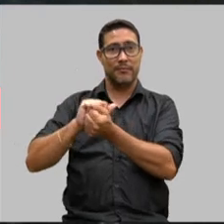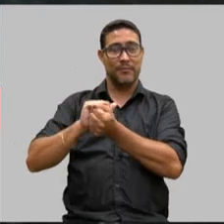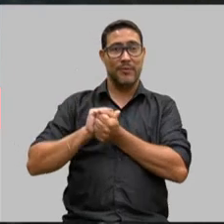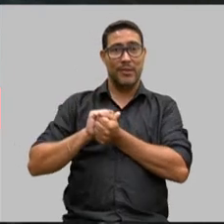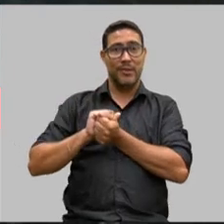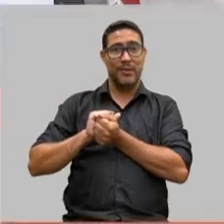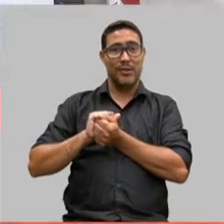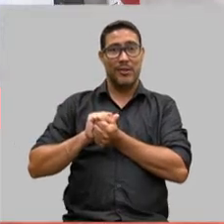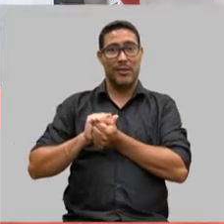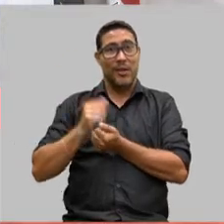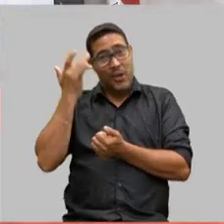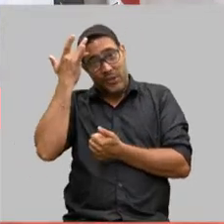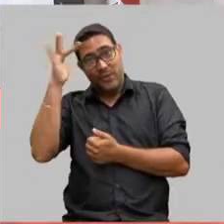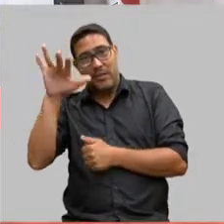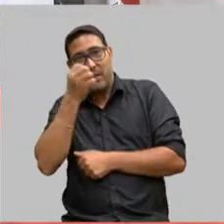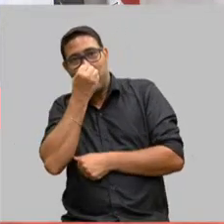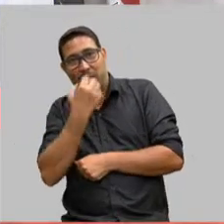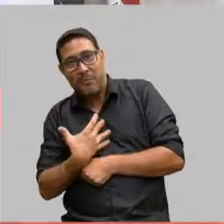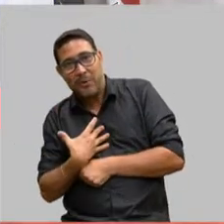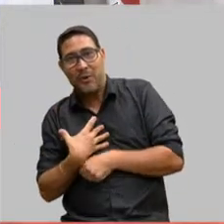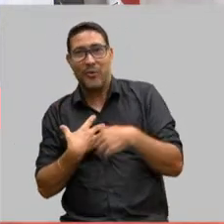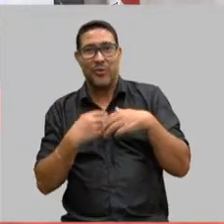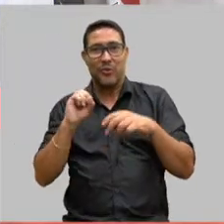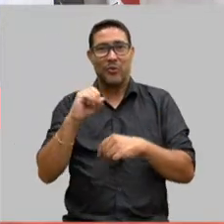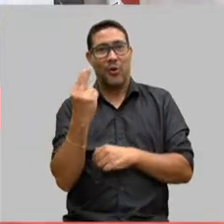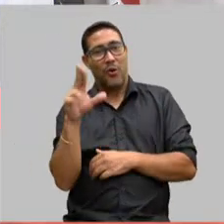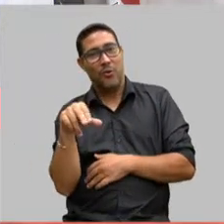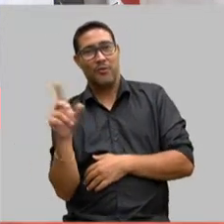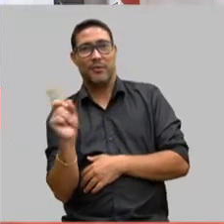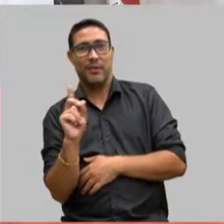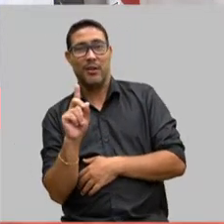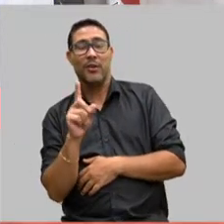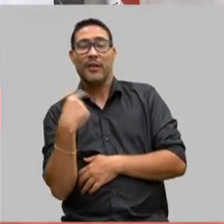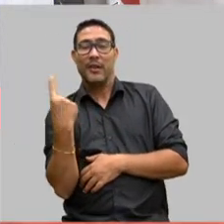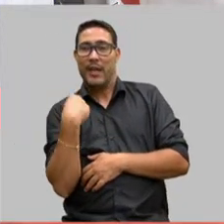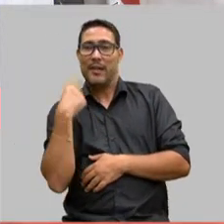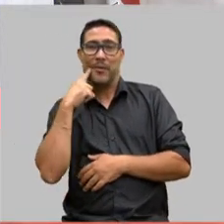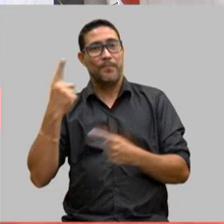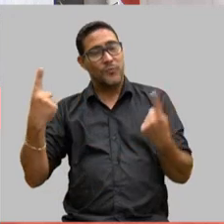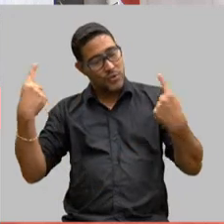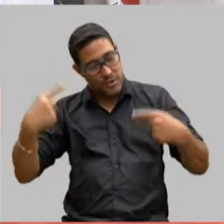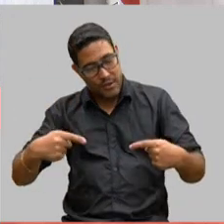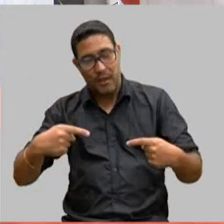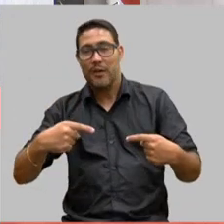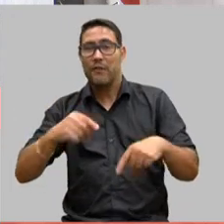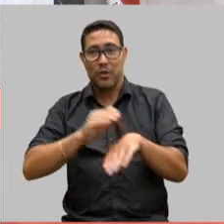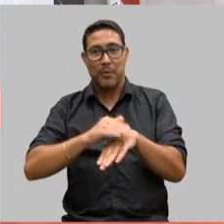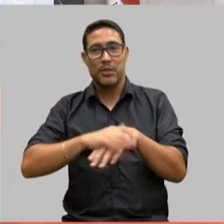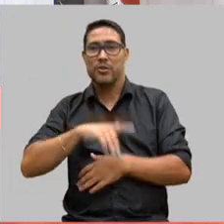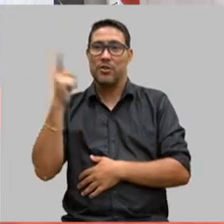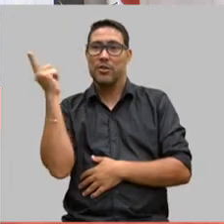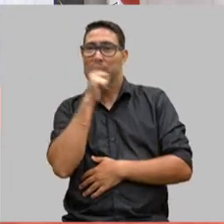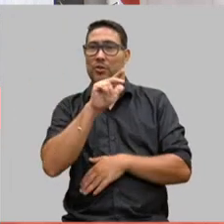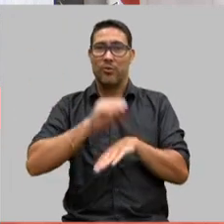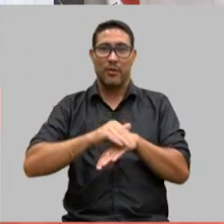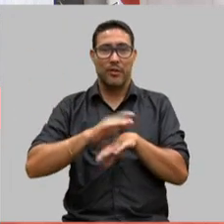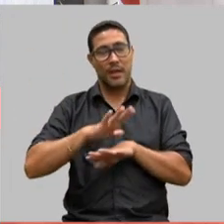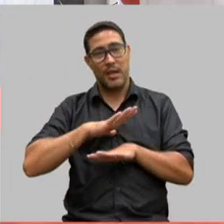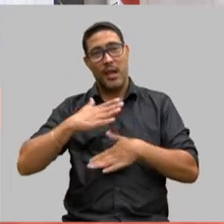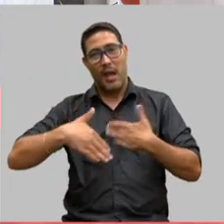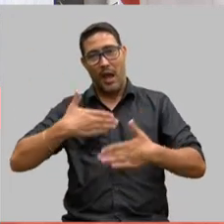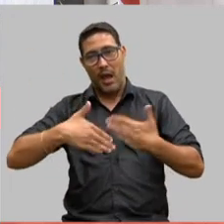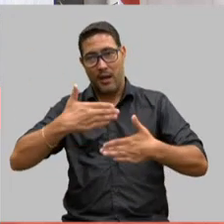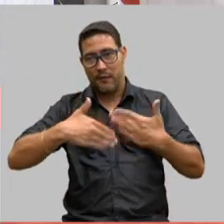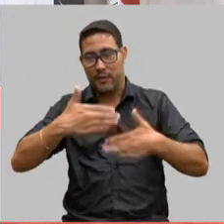Não sei se isso é bom ou não, mas conte comigo nesse desafio para que nós possamos avançar na proteção dos